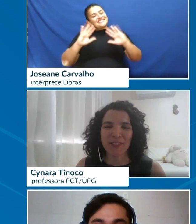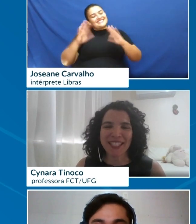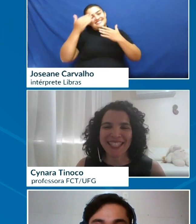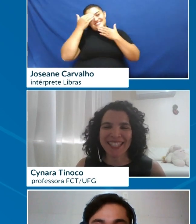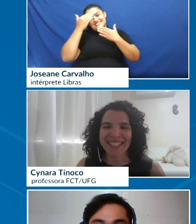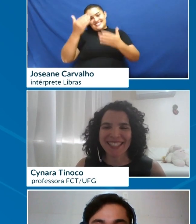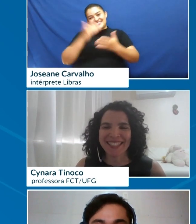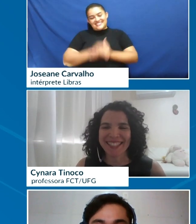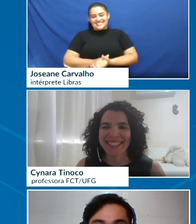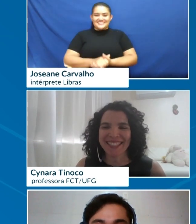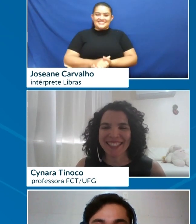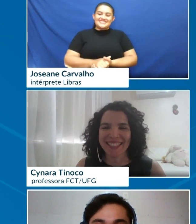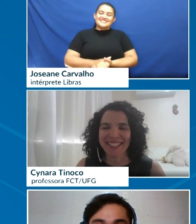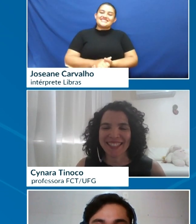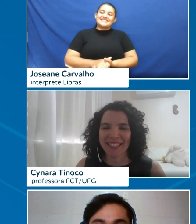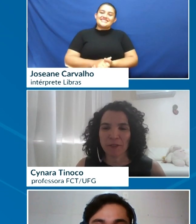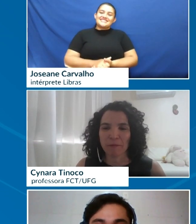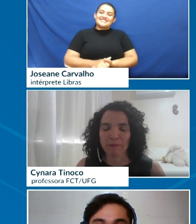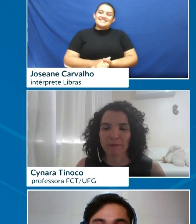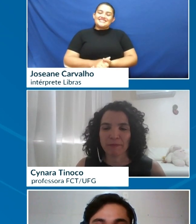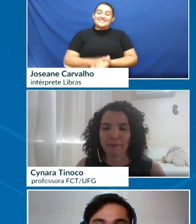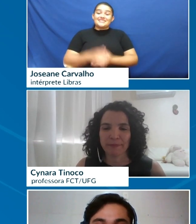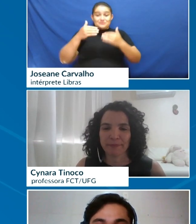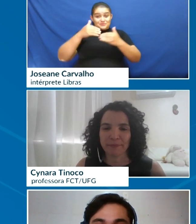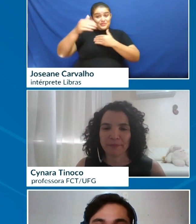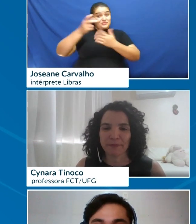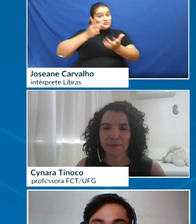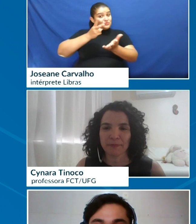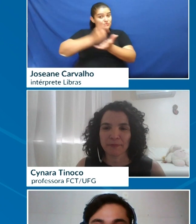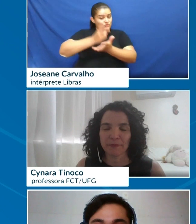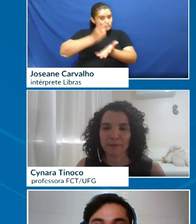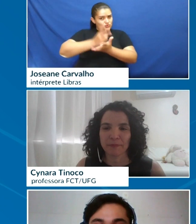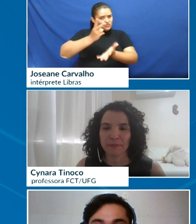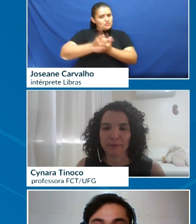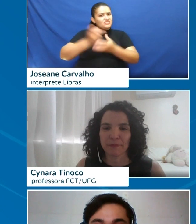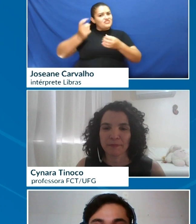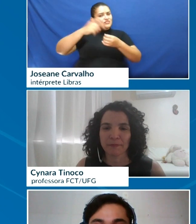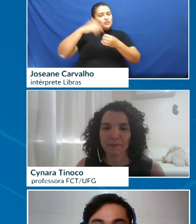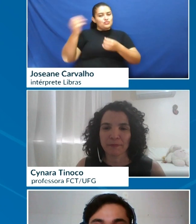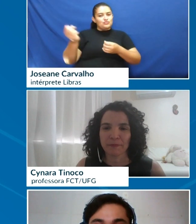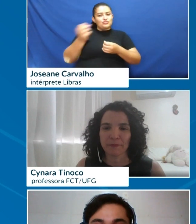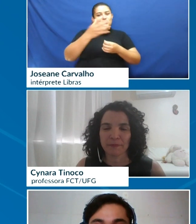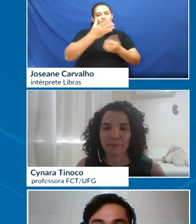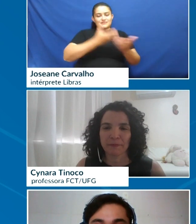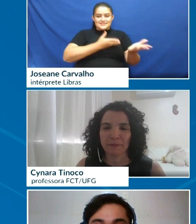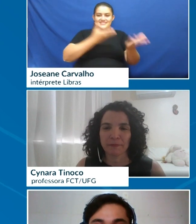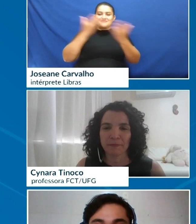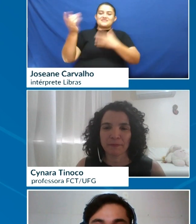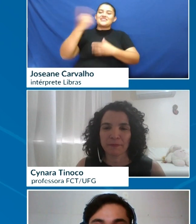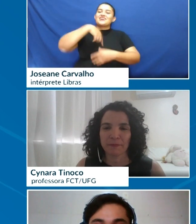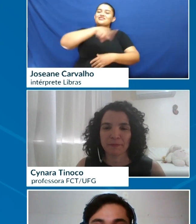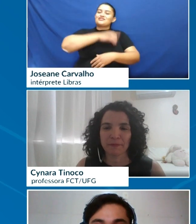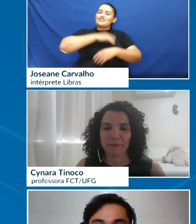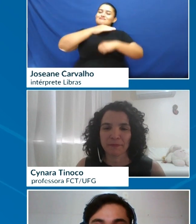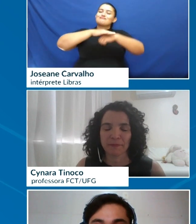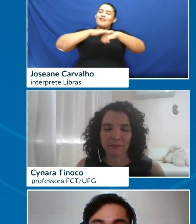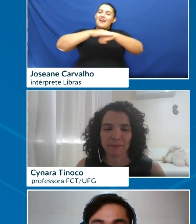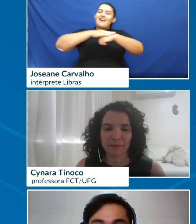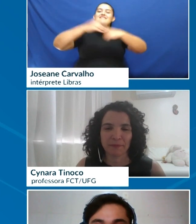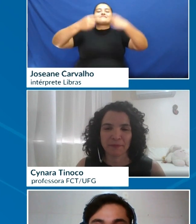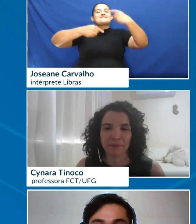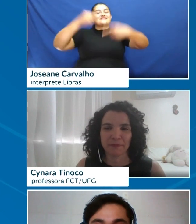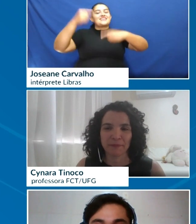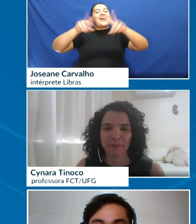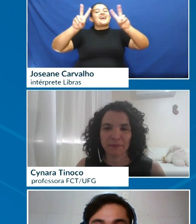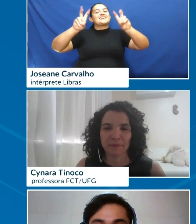para vocês. Bacana. No próximo bloco a gente volta com mais 2 convidados para a gente continuar falando sobre esse assunto. É um